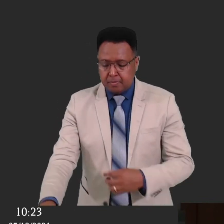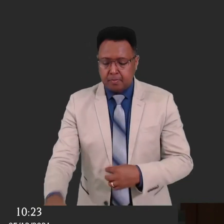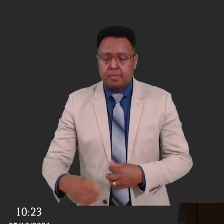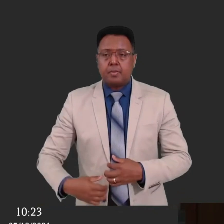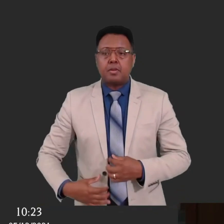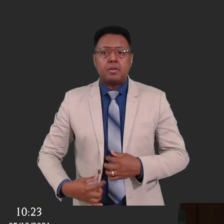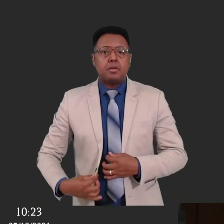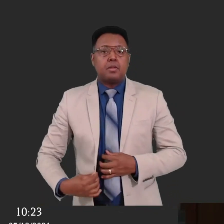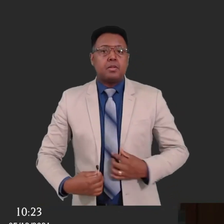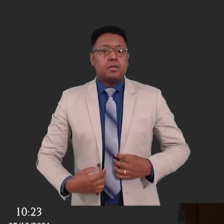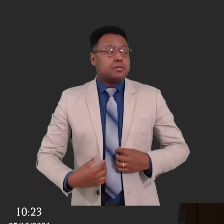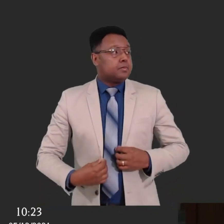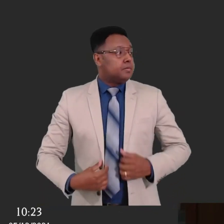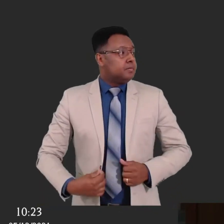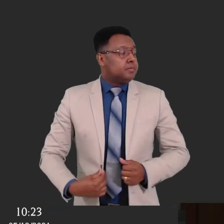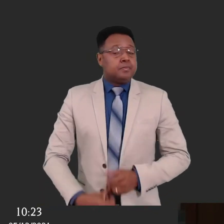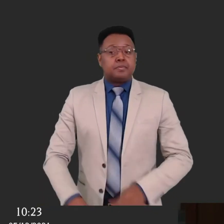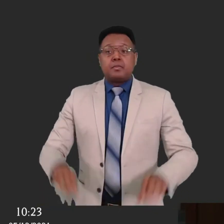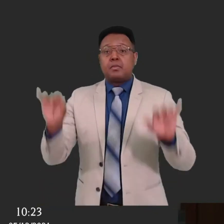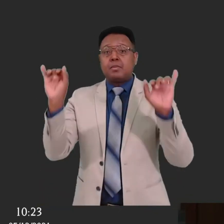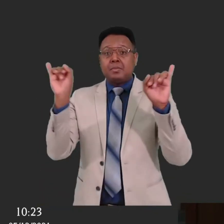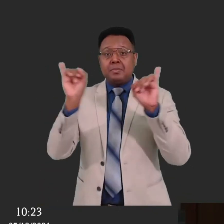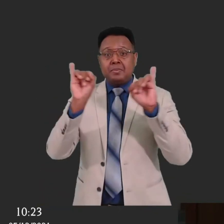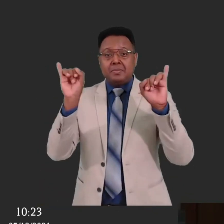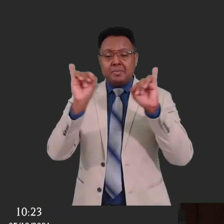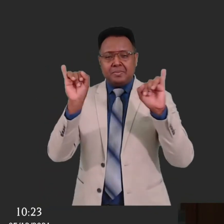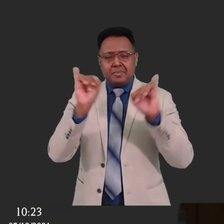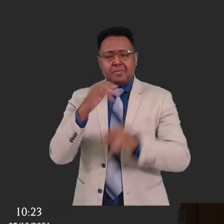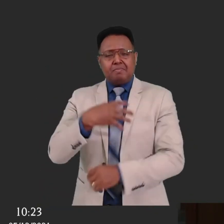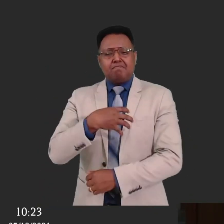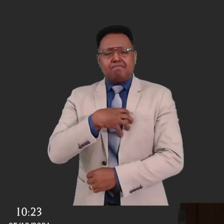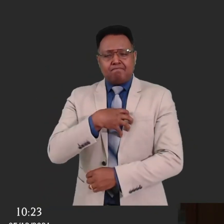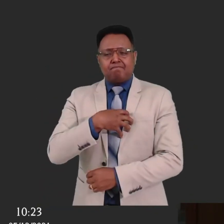Irmãos, me vem avante falar alguma coisa.